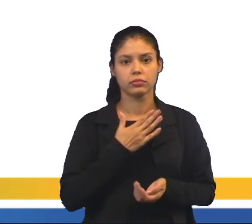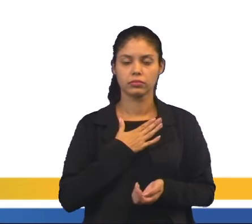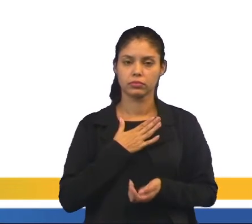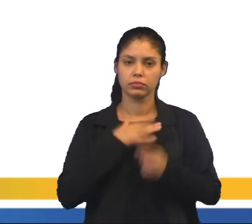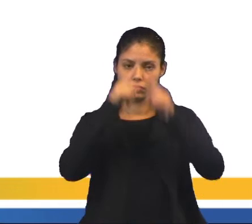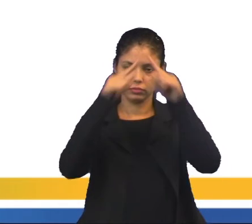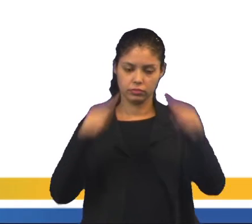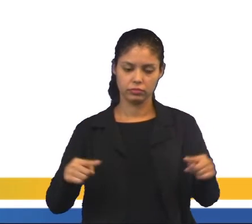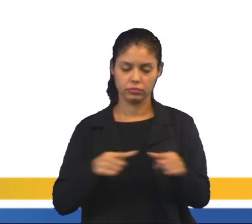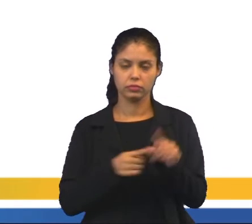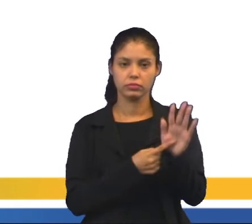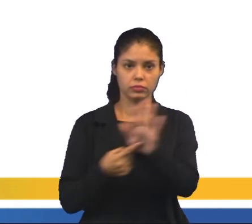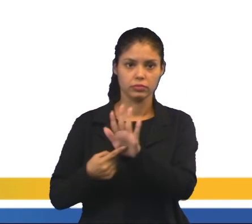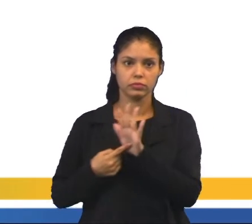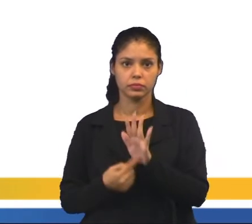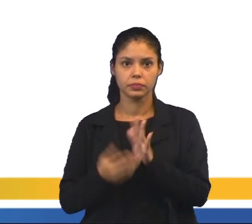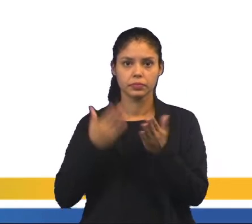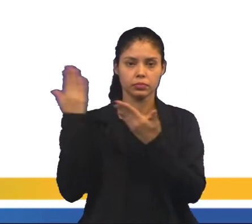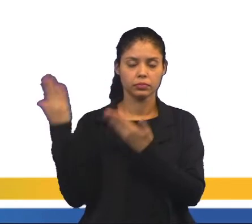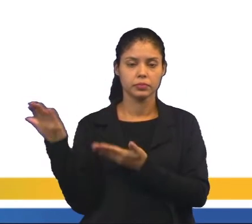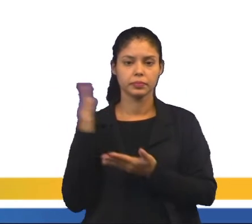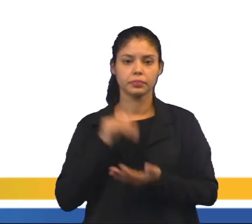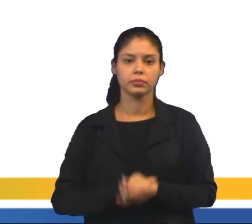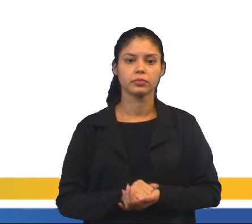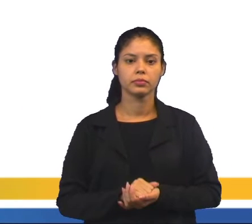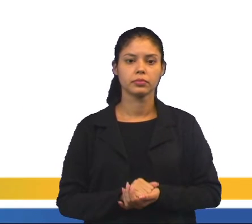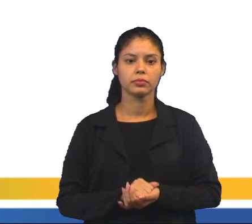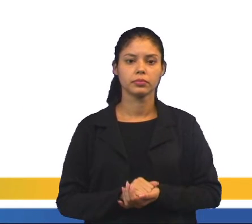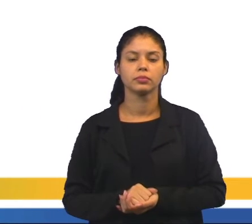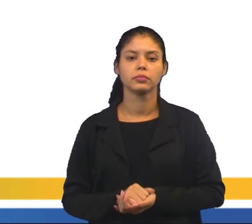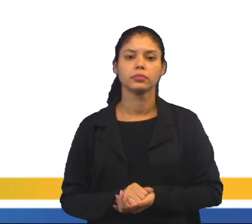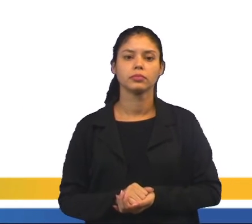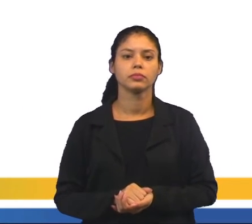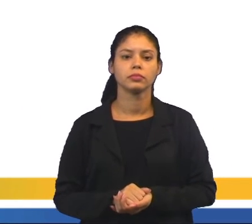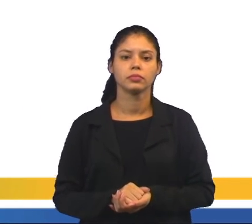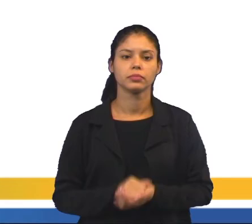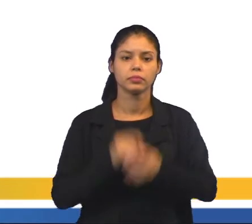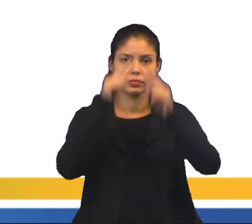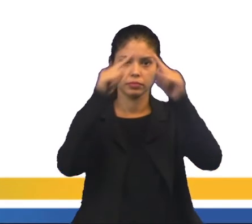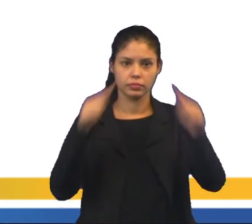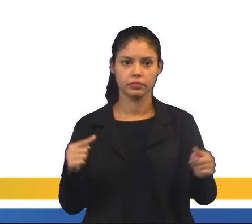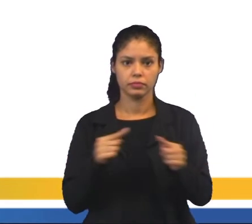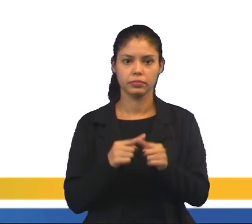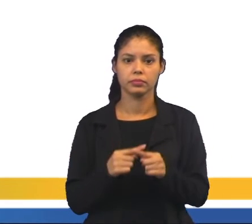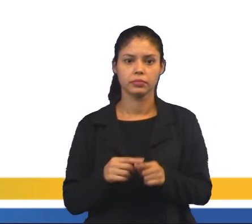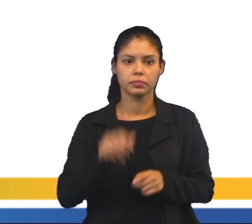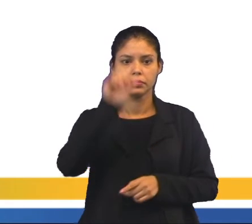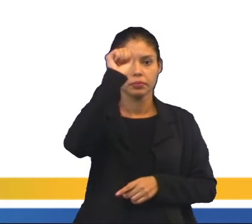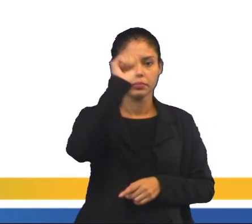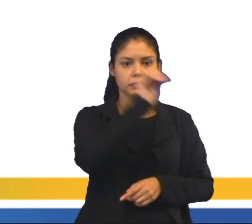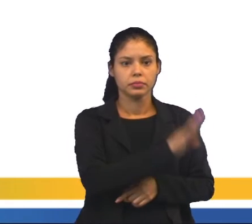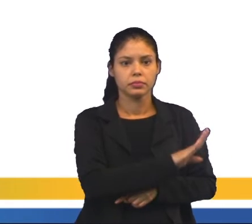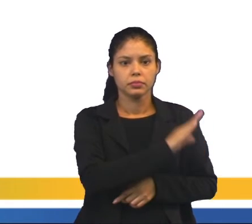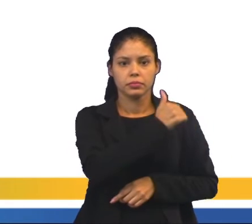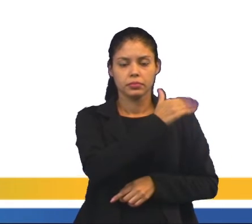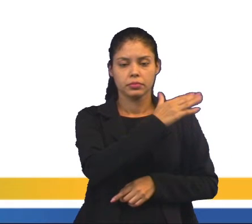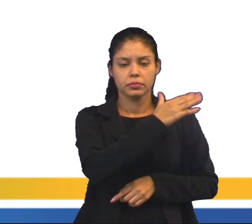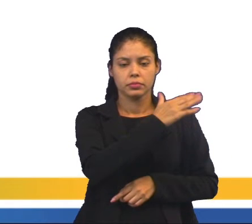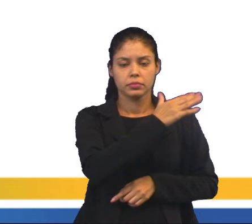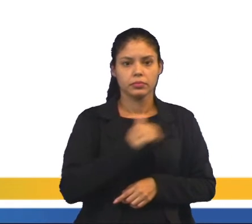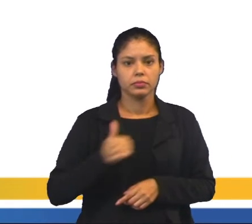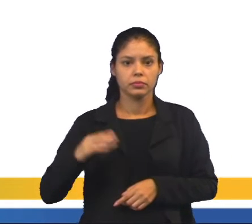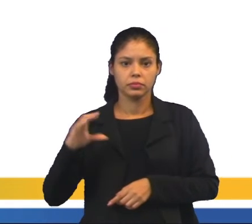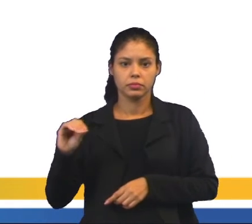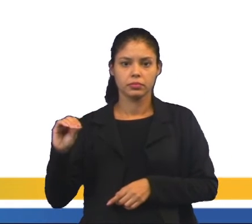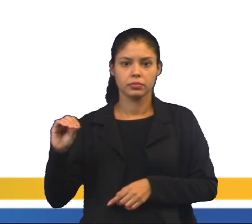isósceles, representado na figura abaixo. Então, olha aí, nós temos aí um triângulo de A a B, de B a